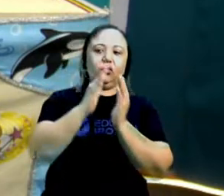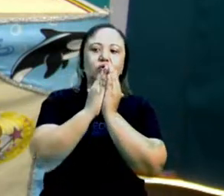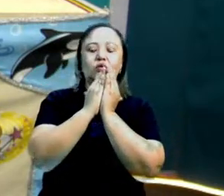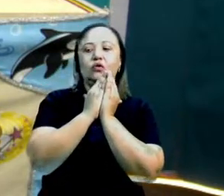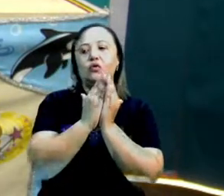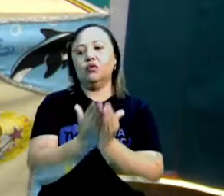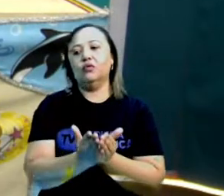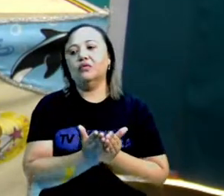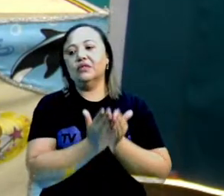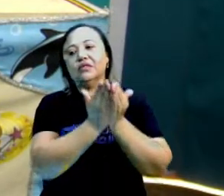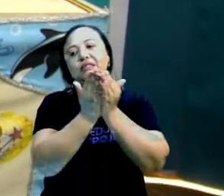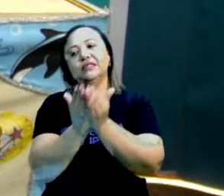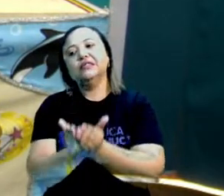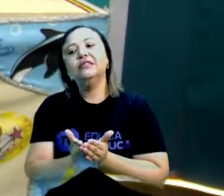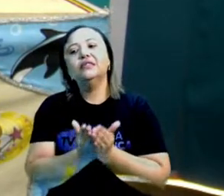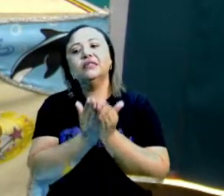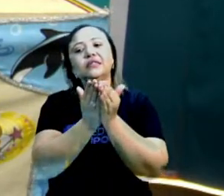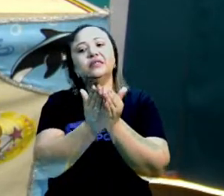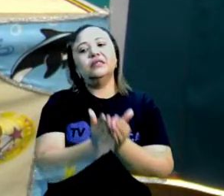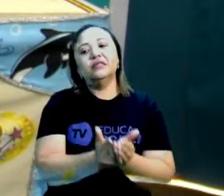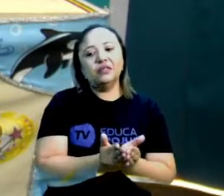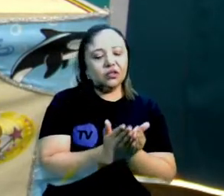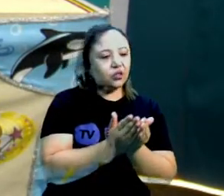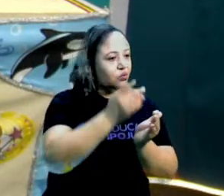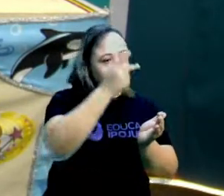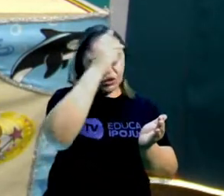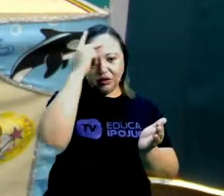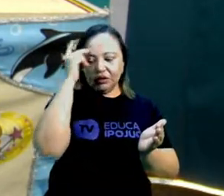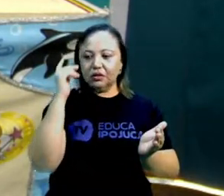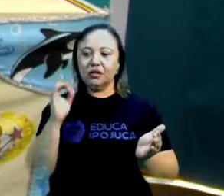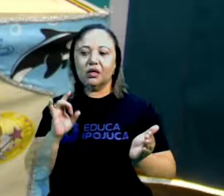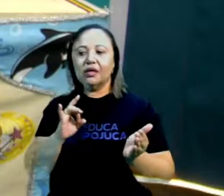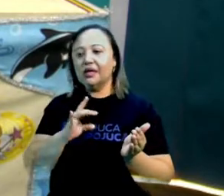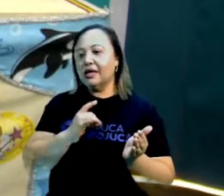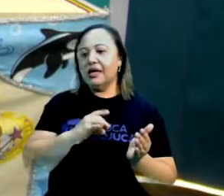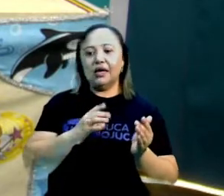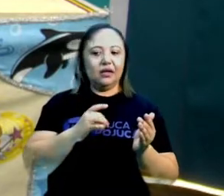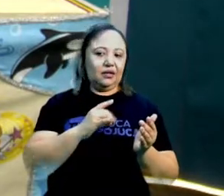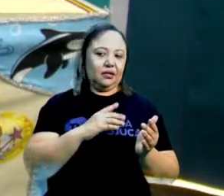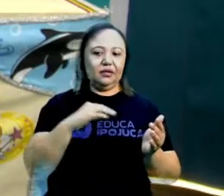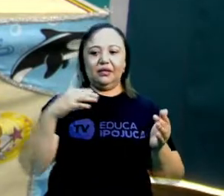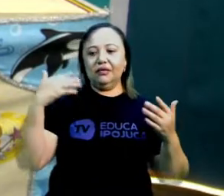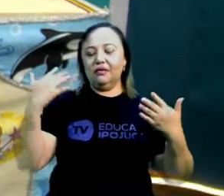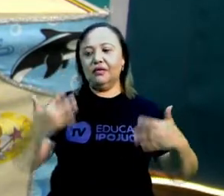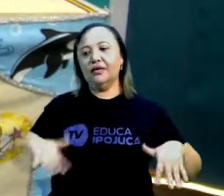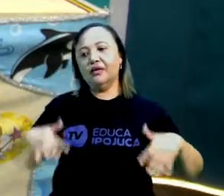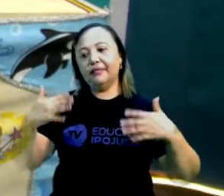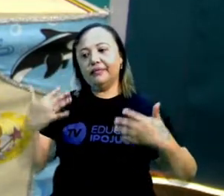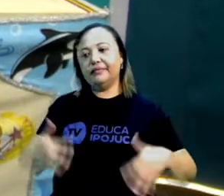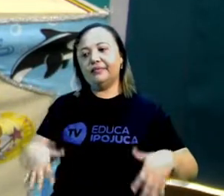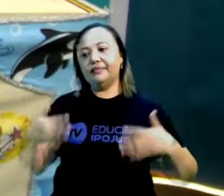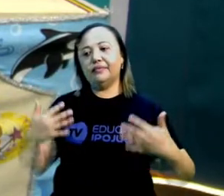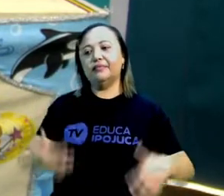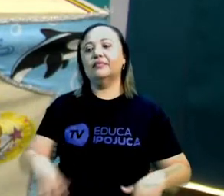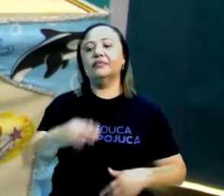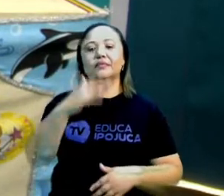e os marinheiros, leiturinha, ficavam desesperados pensando que ia